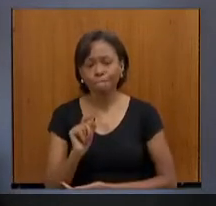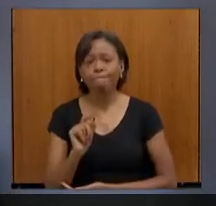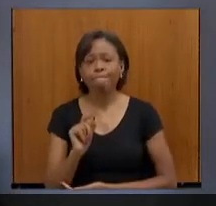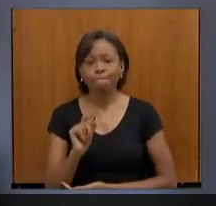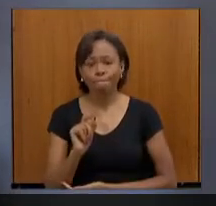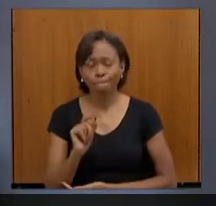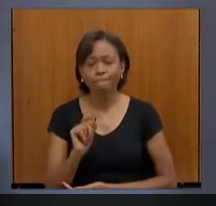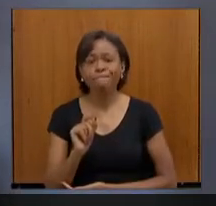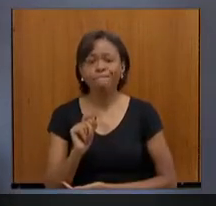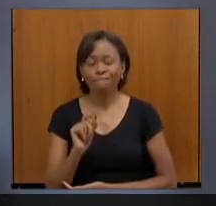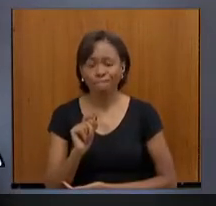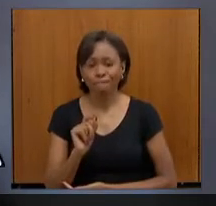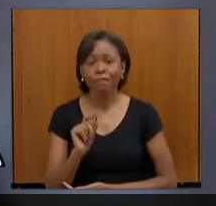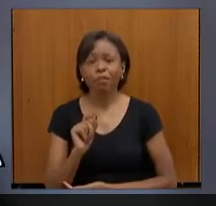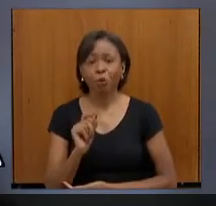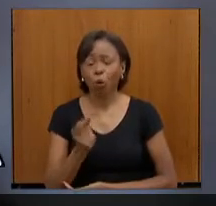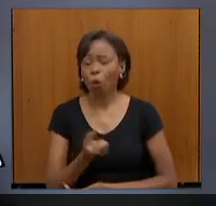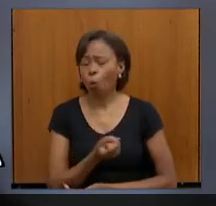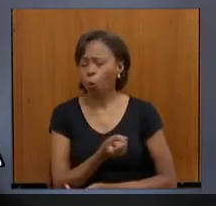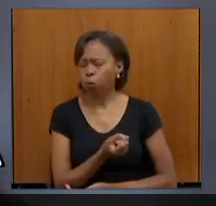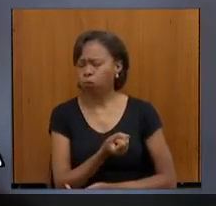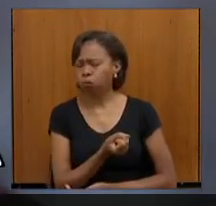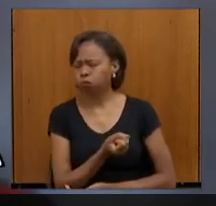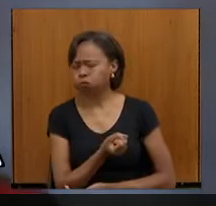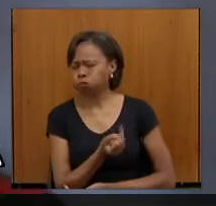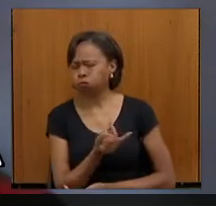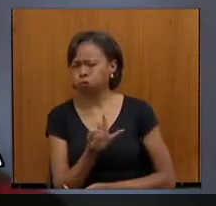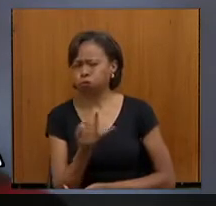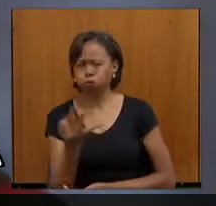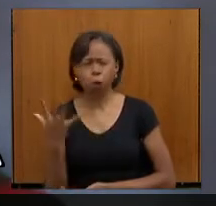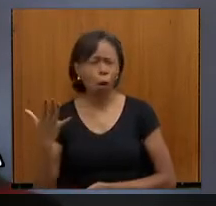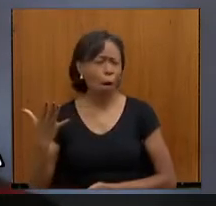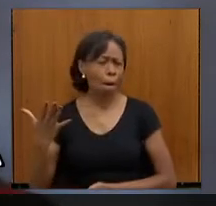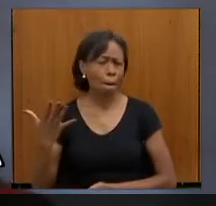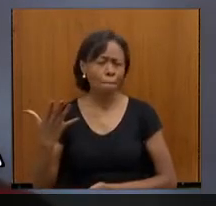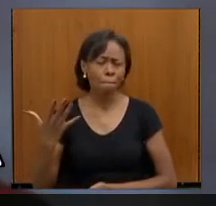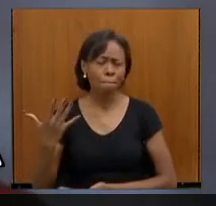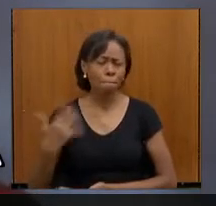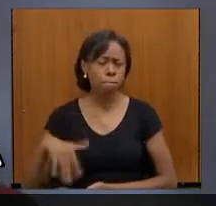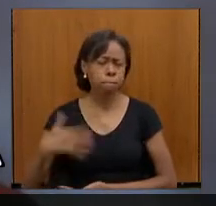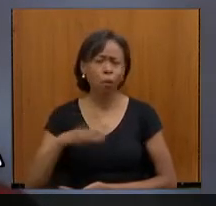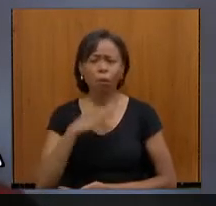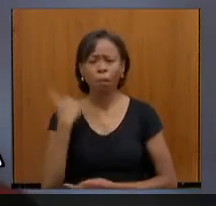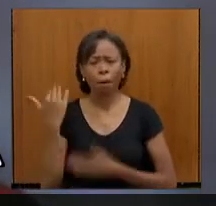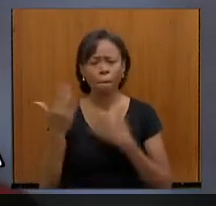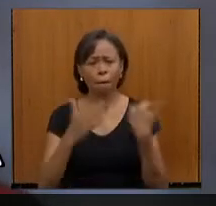num grande número absoluto de morte. Próximo, por favor.